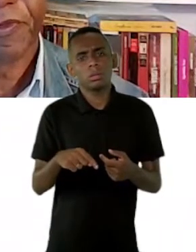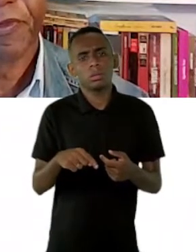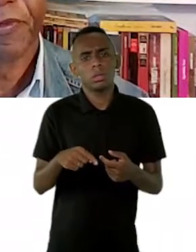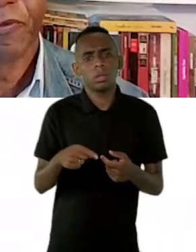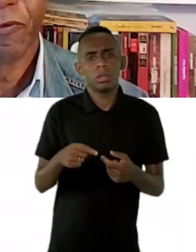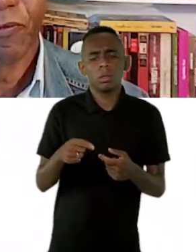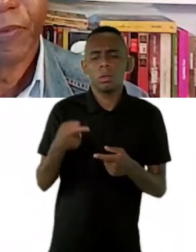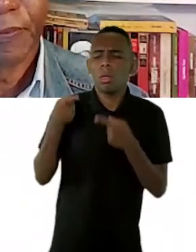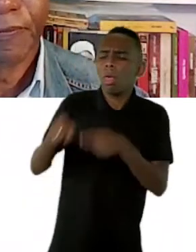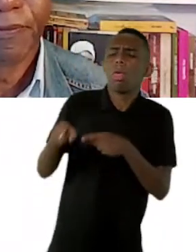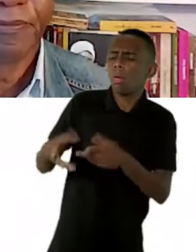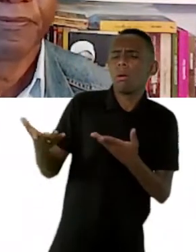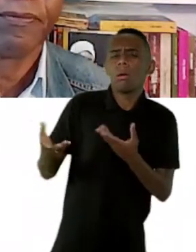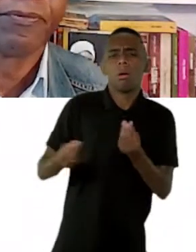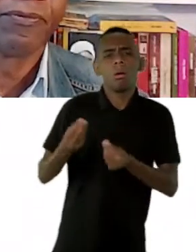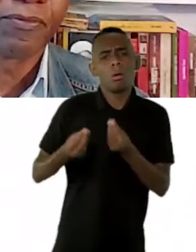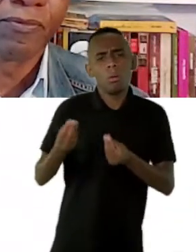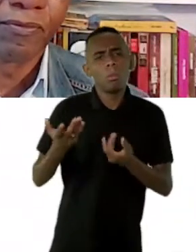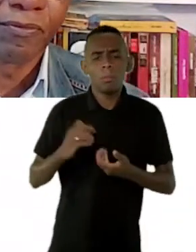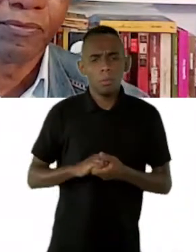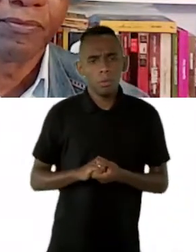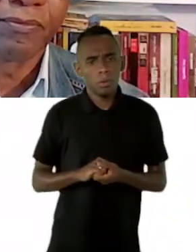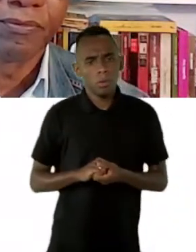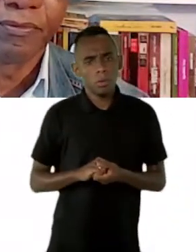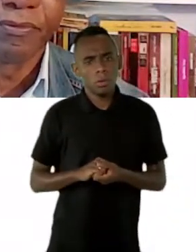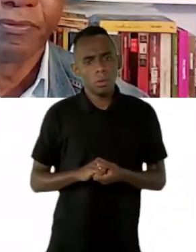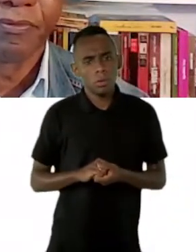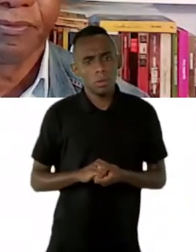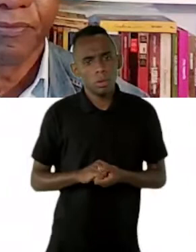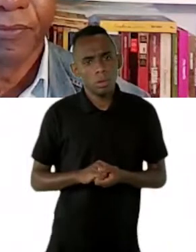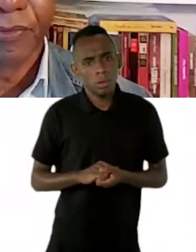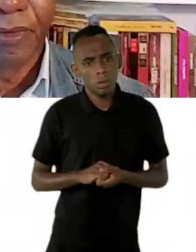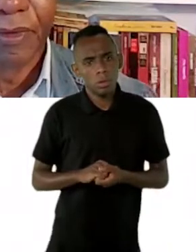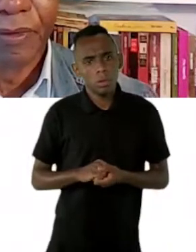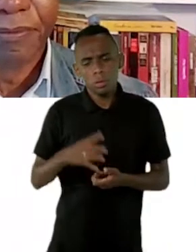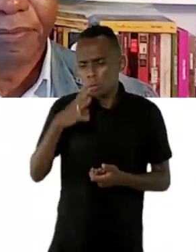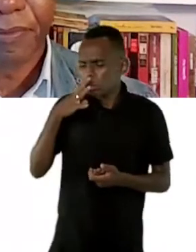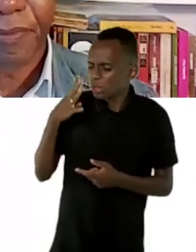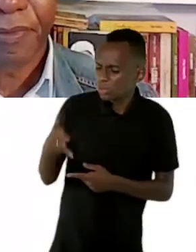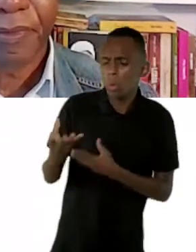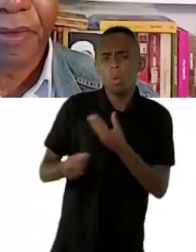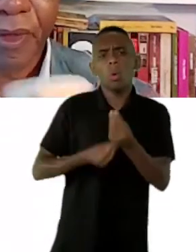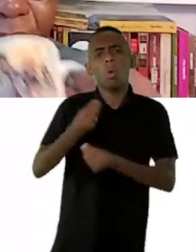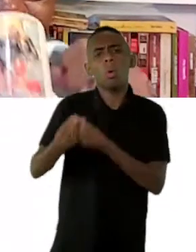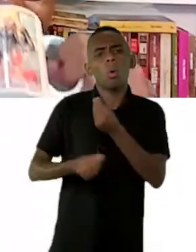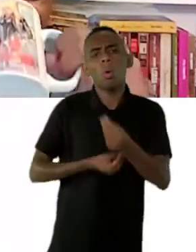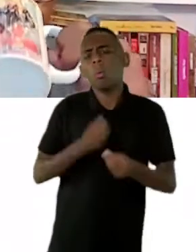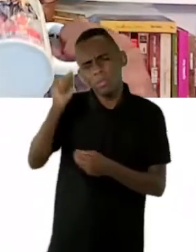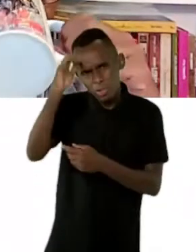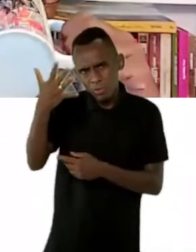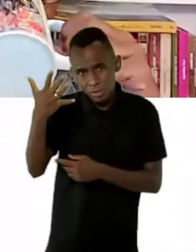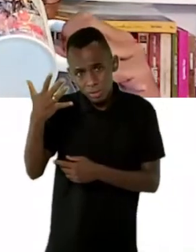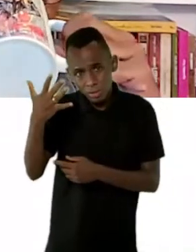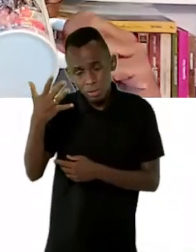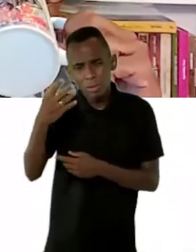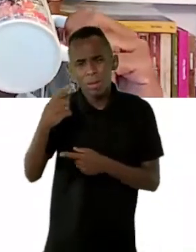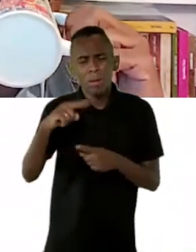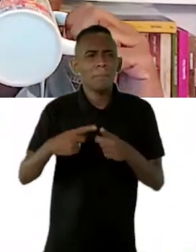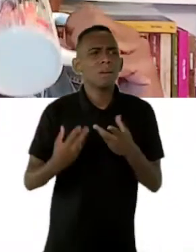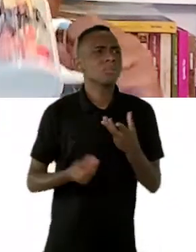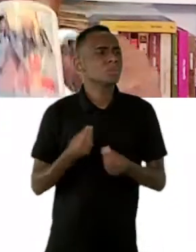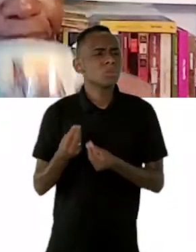primeiro reporta um assunto que já foi resolvido, que todo mundo sabe que não era assim. Mas, poxa, será